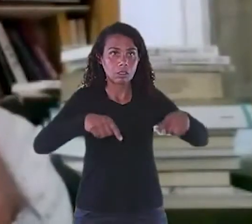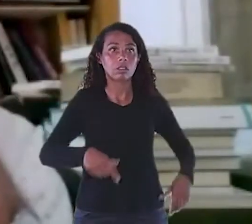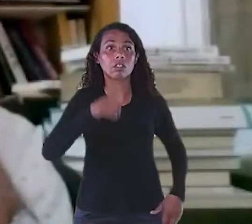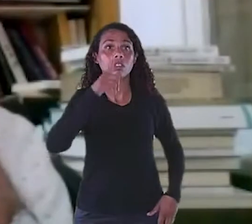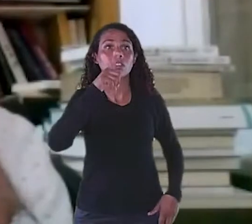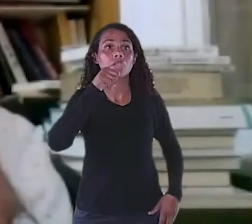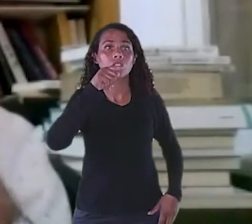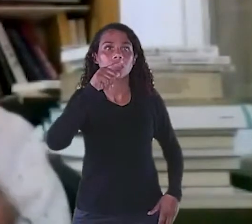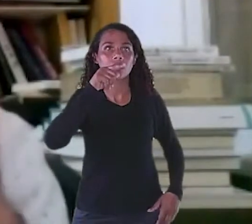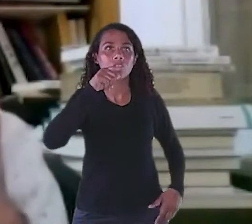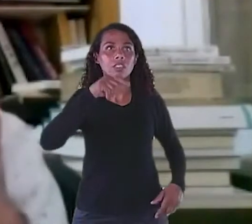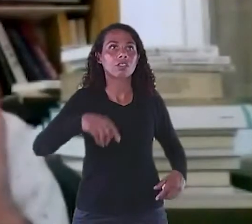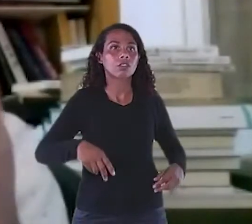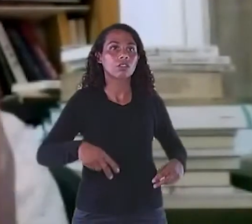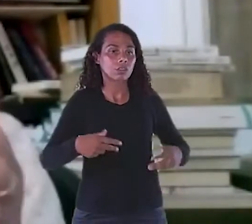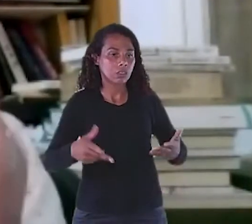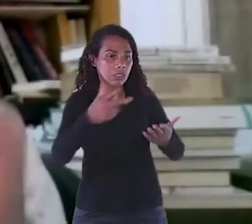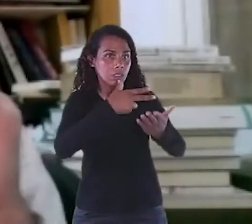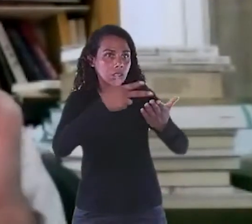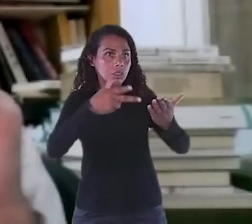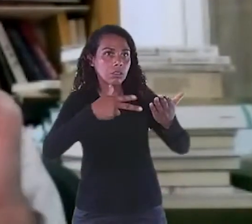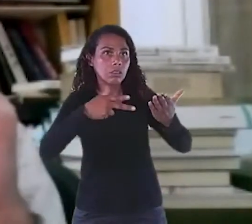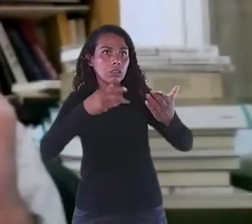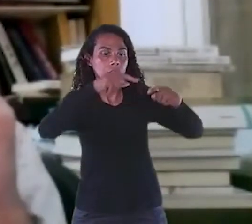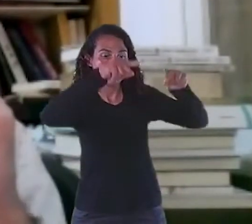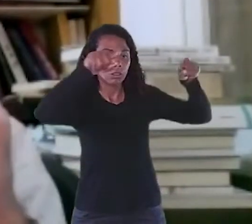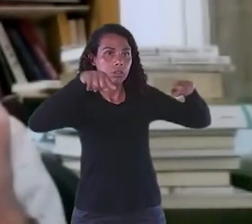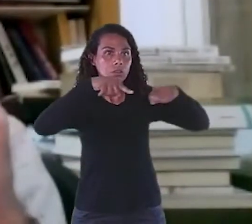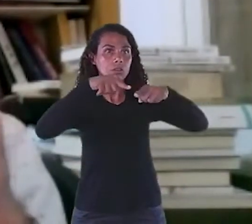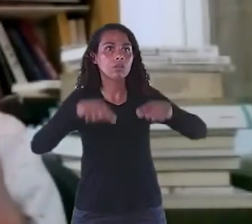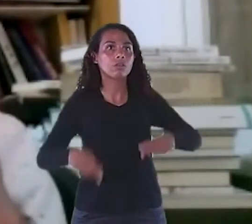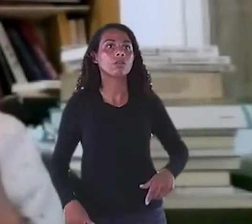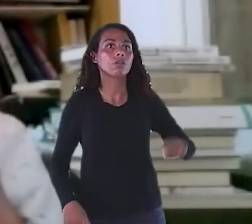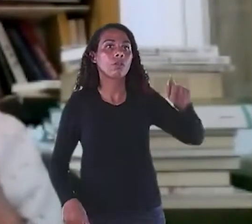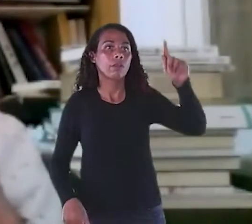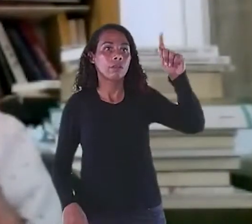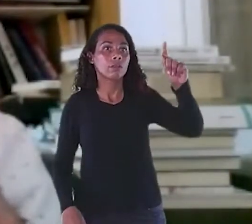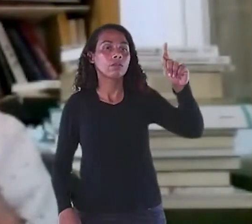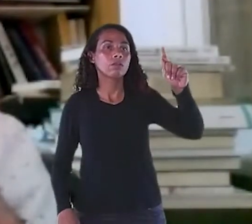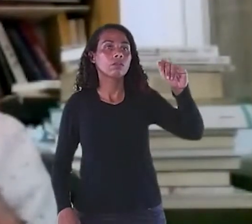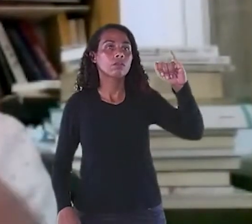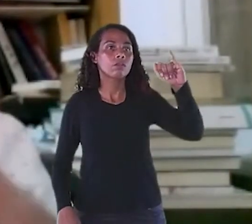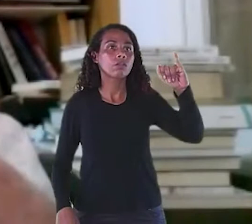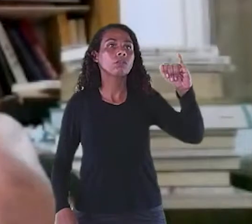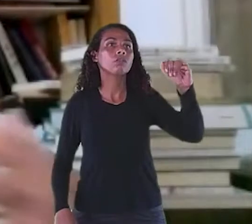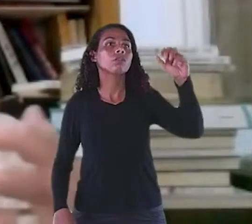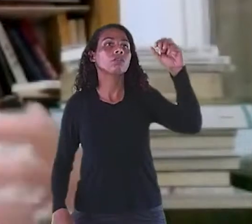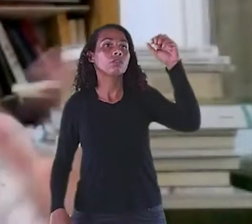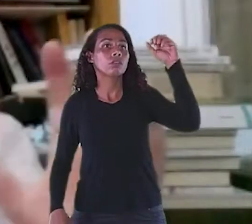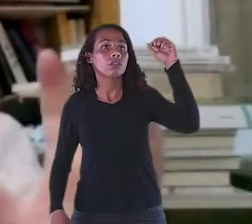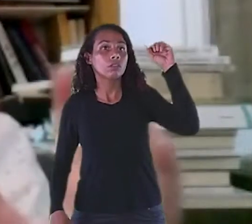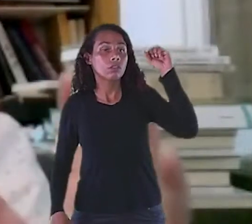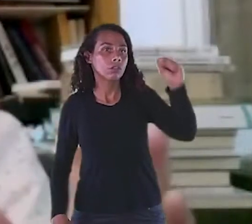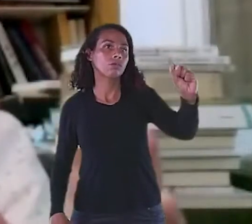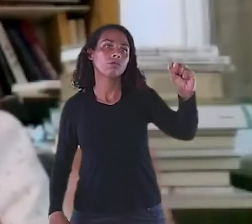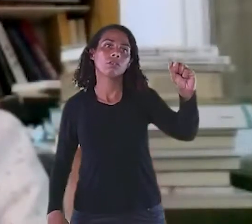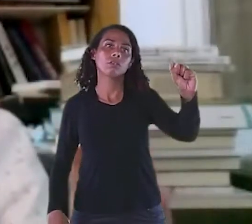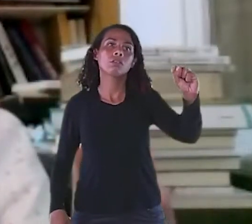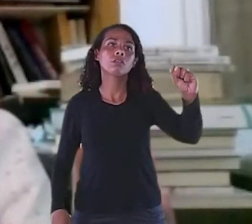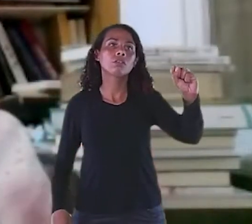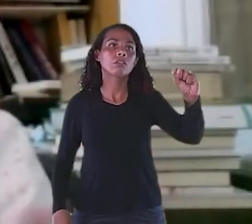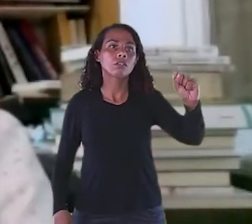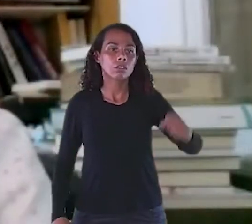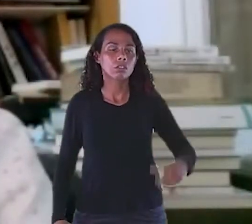lá, Era um giz apoiado na base menor. O próprio prédio do colégio, assentado